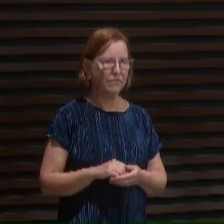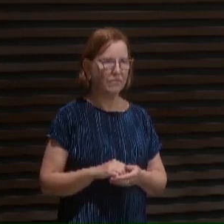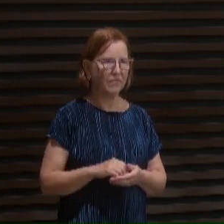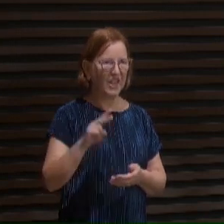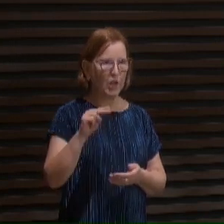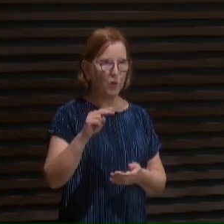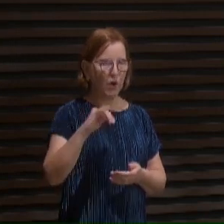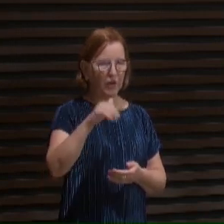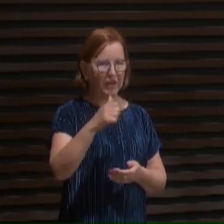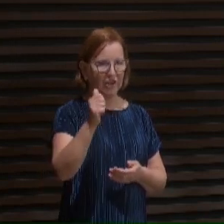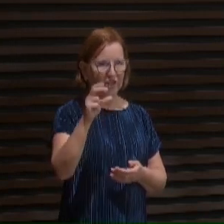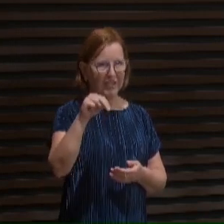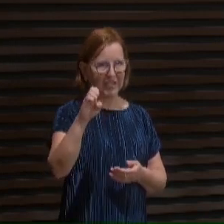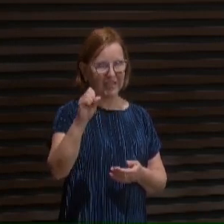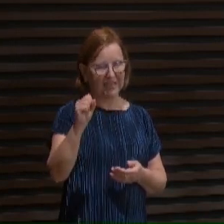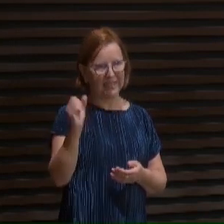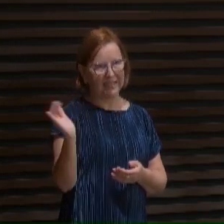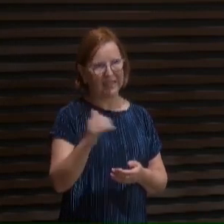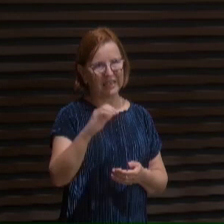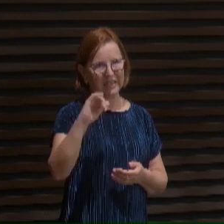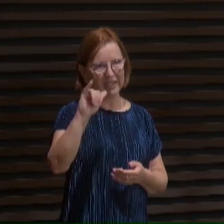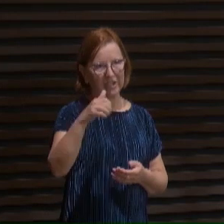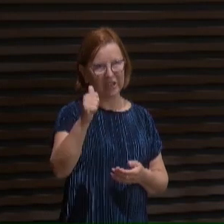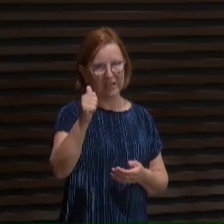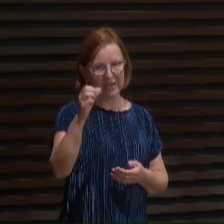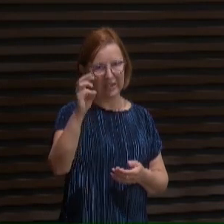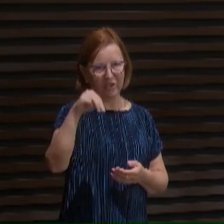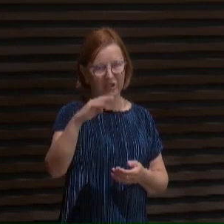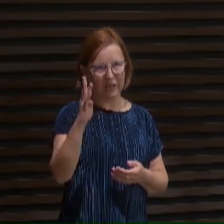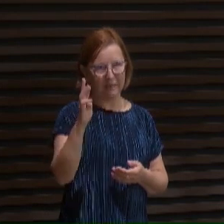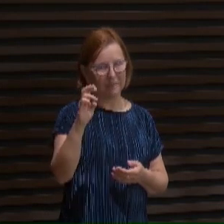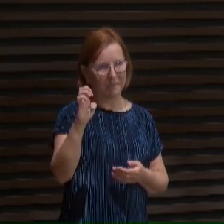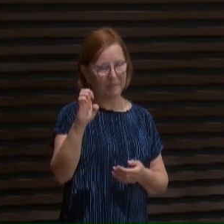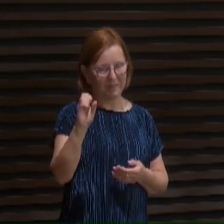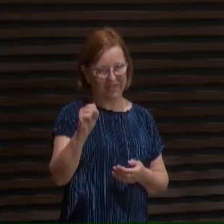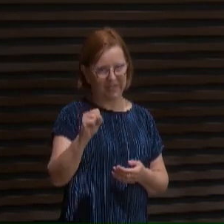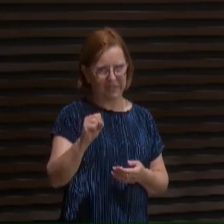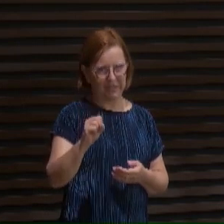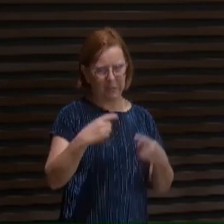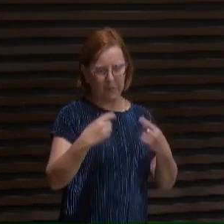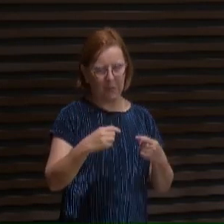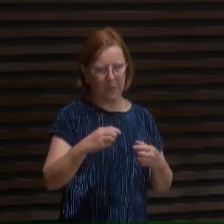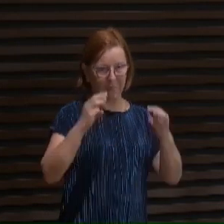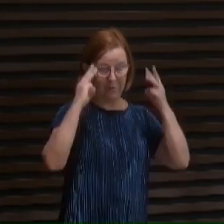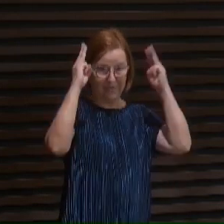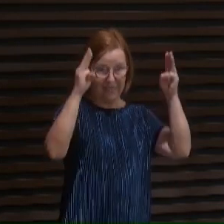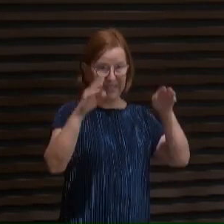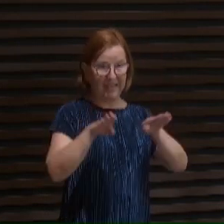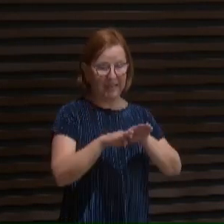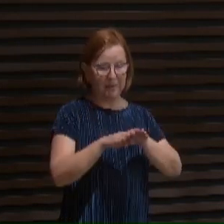e Jambres resistiram a Moisés, também estes resistem à